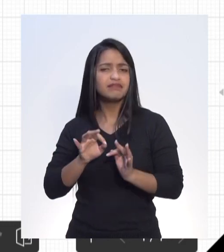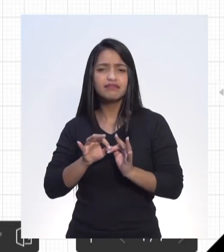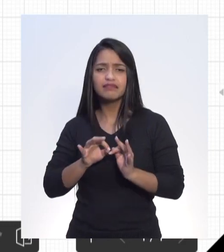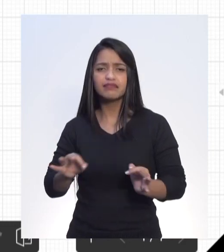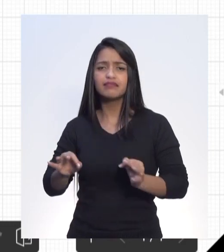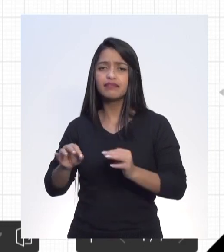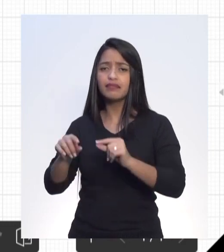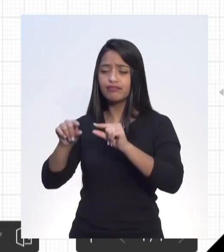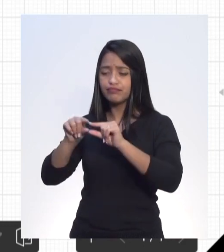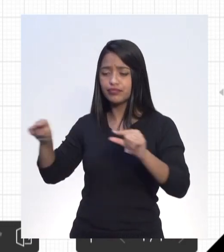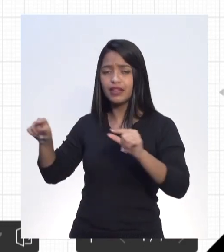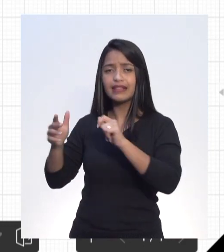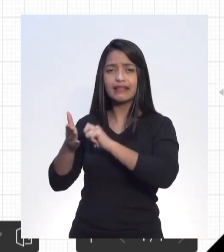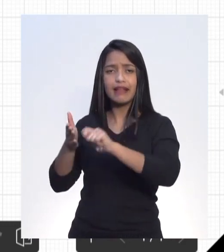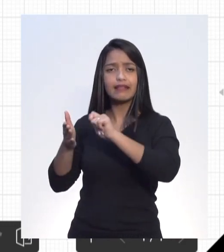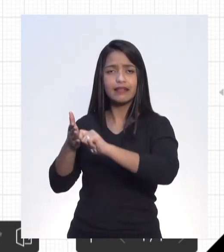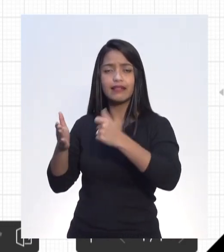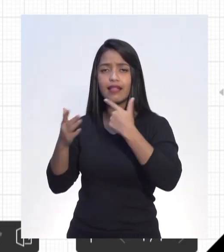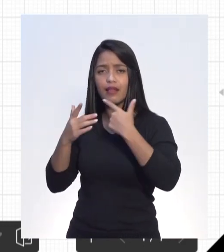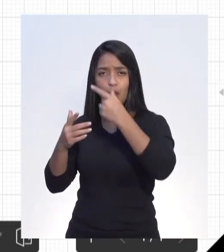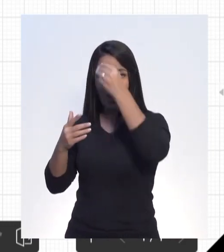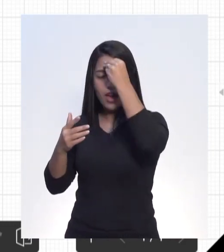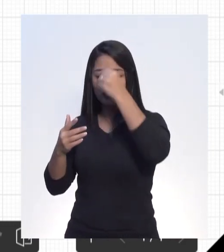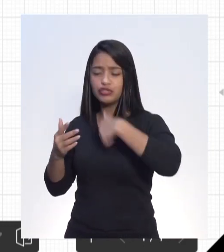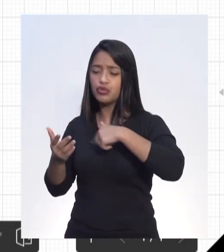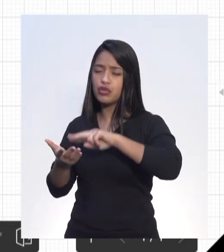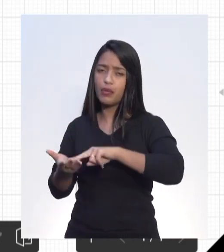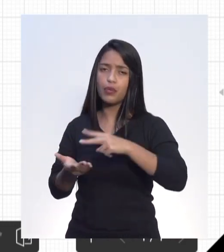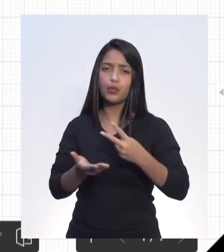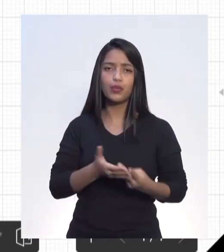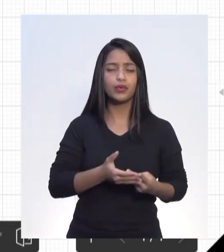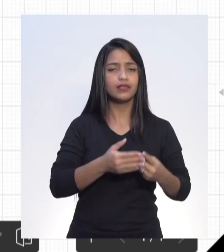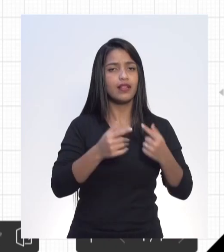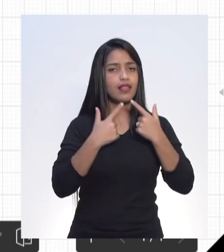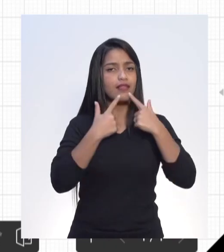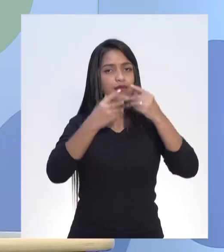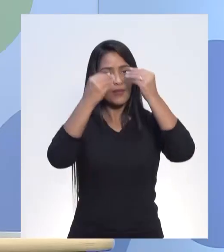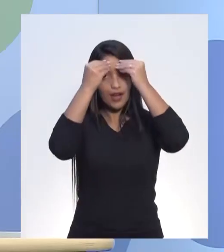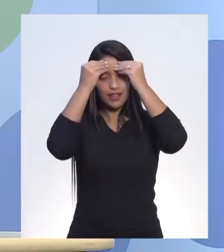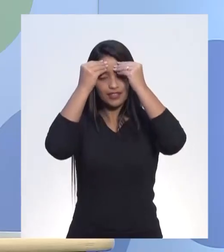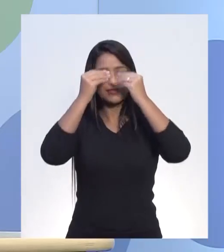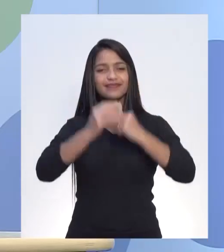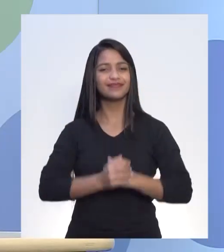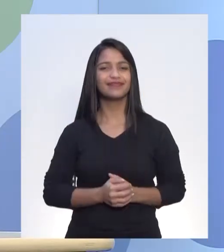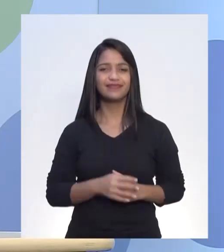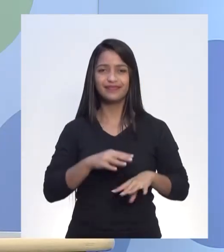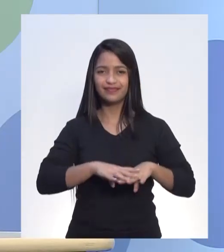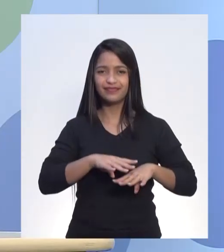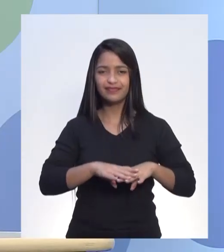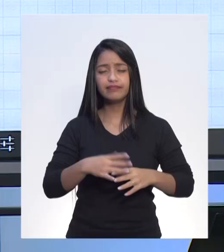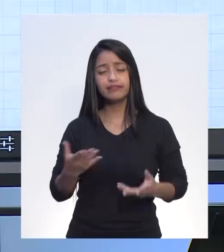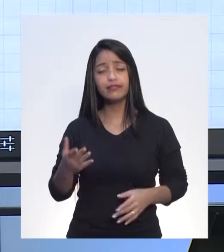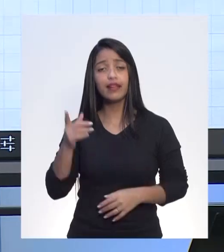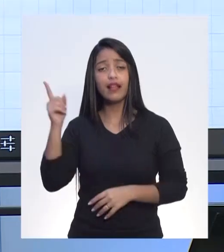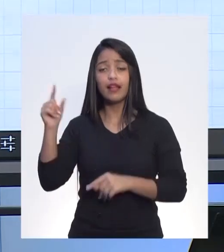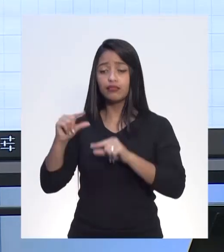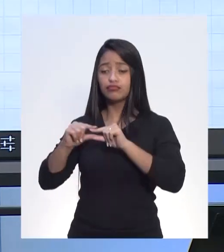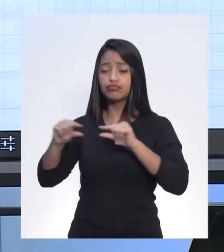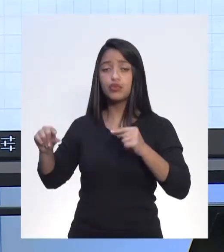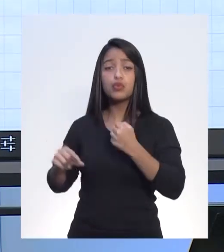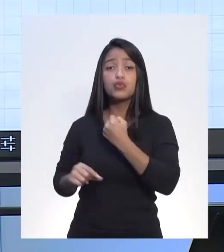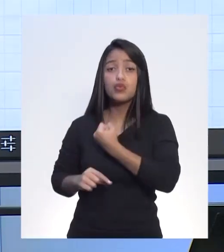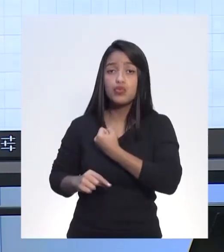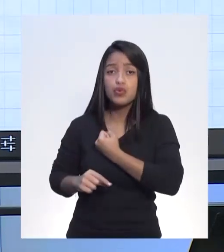daquela linguagem escrita. E usa o número quando ele literalmente fala ali, né? Um número qualquer. Se você não sabe, você usa a letra, né, Osmar? Sim, sem